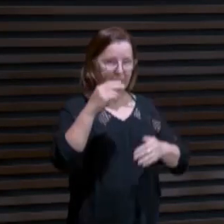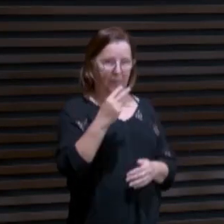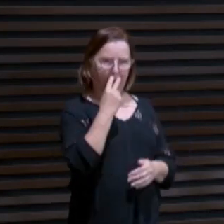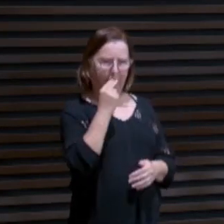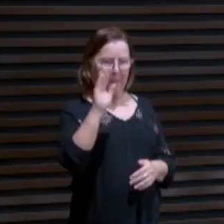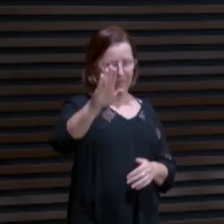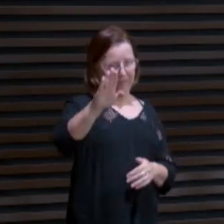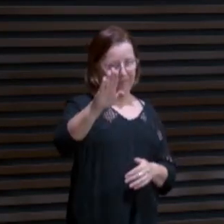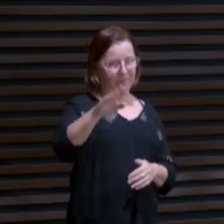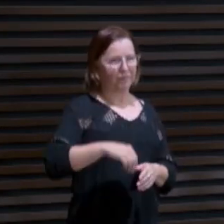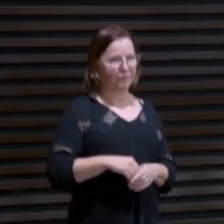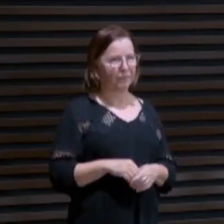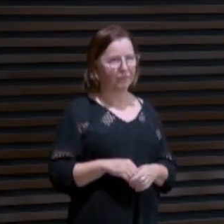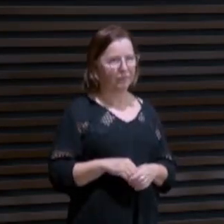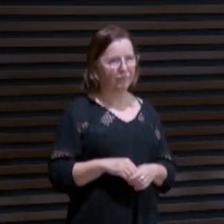Quando